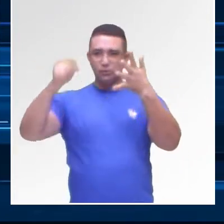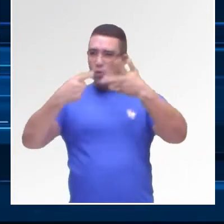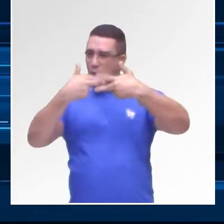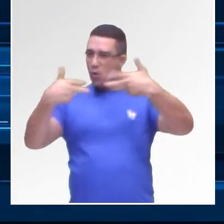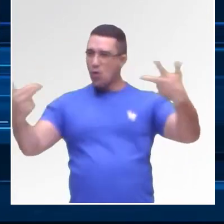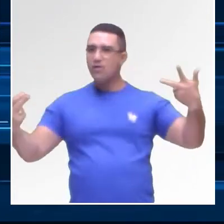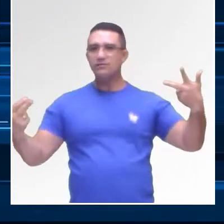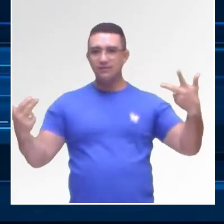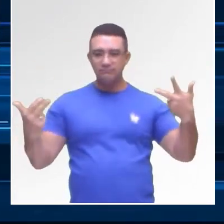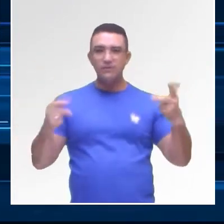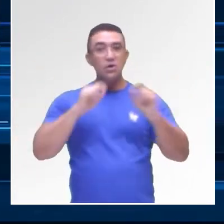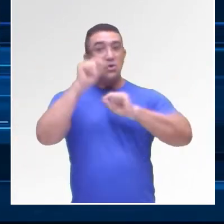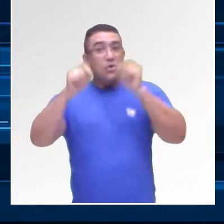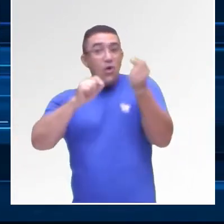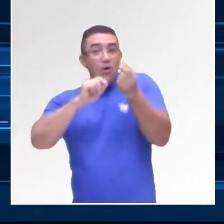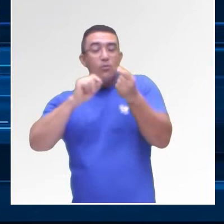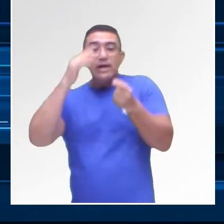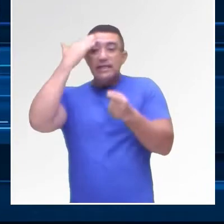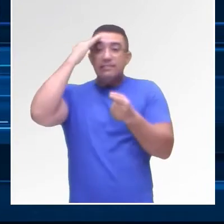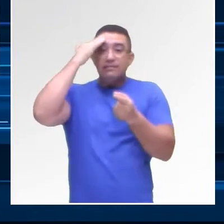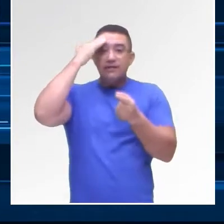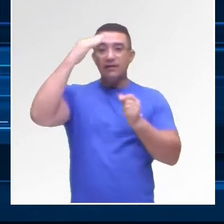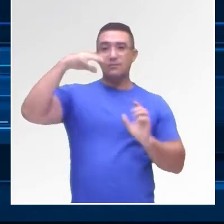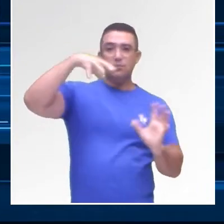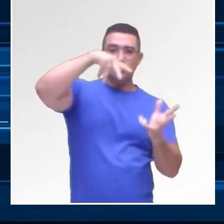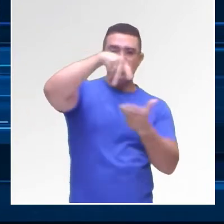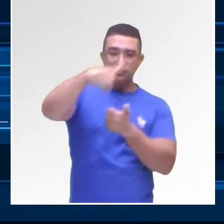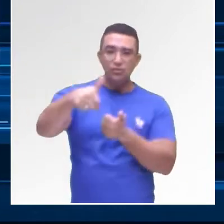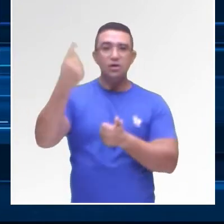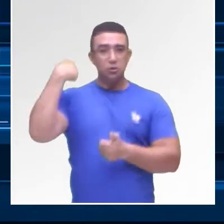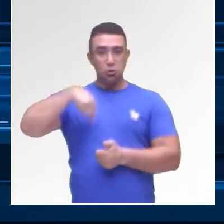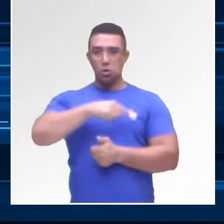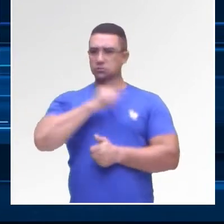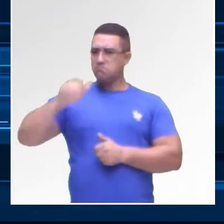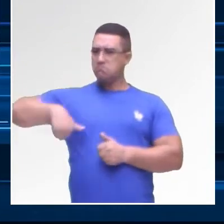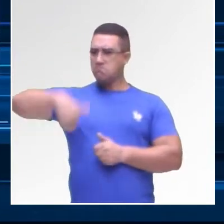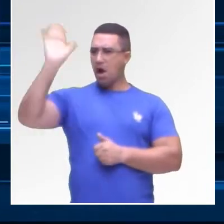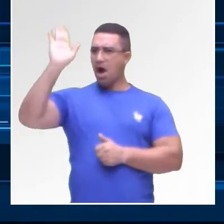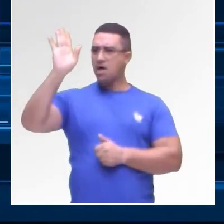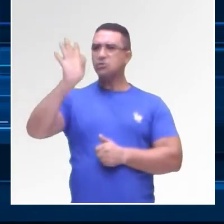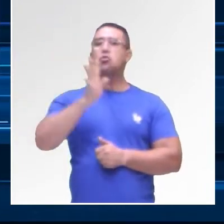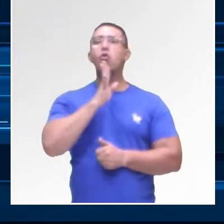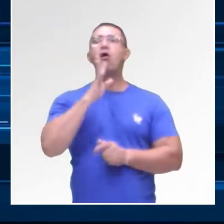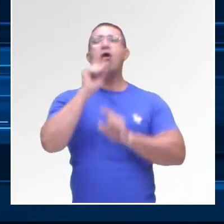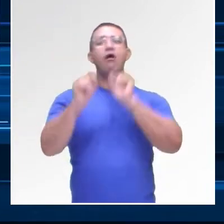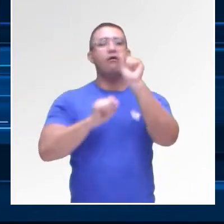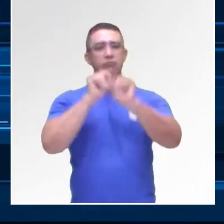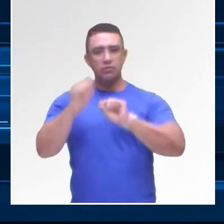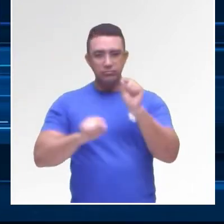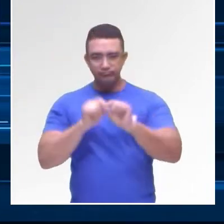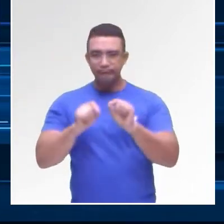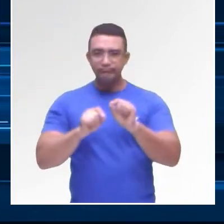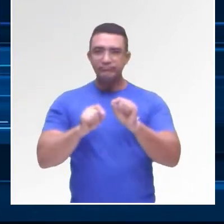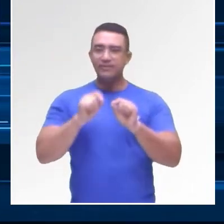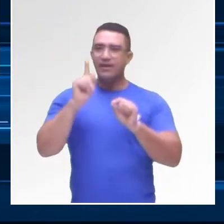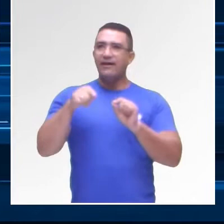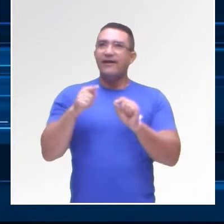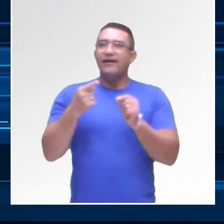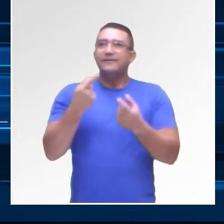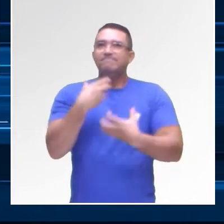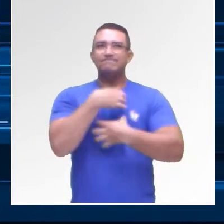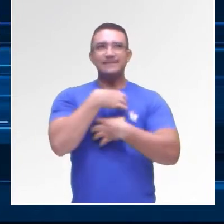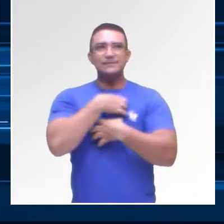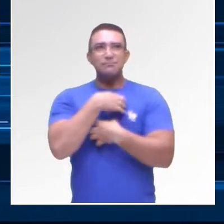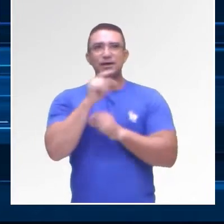coisas, nós nos tornamos mais conhecedores, e essa é a parte de um efeito mais,